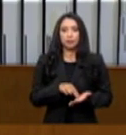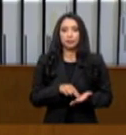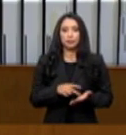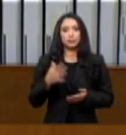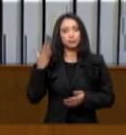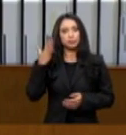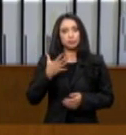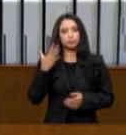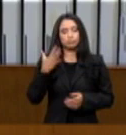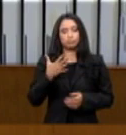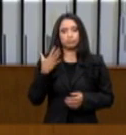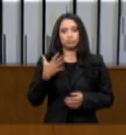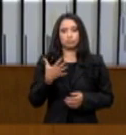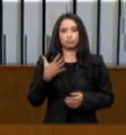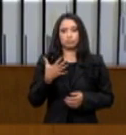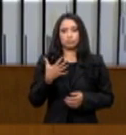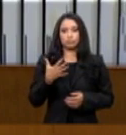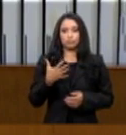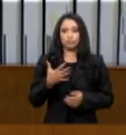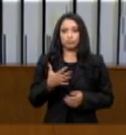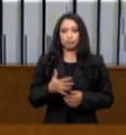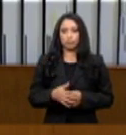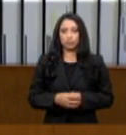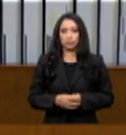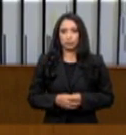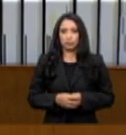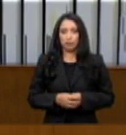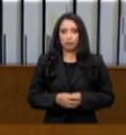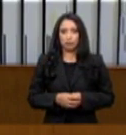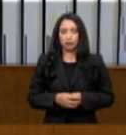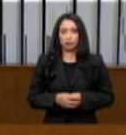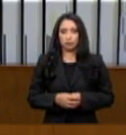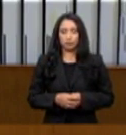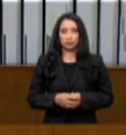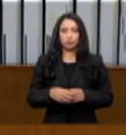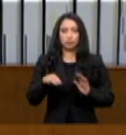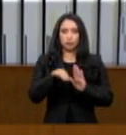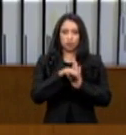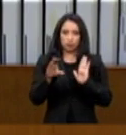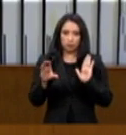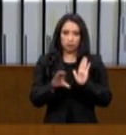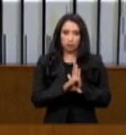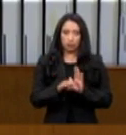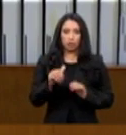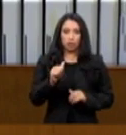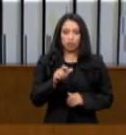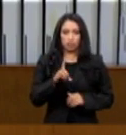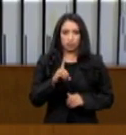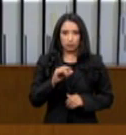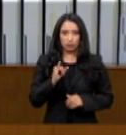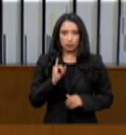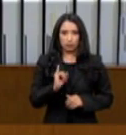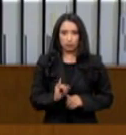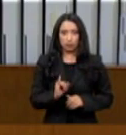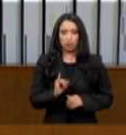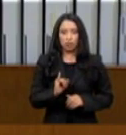presidente. Apregou para julgamento a medida cautelar em ação direta de inconstitucionalidade